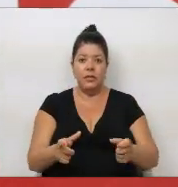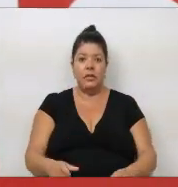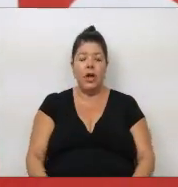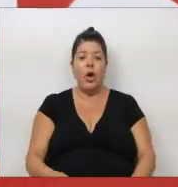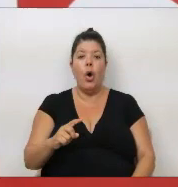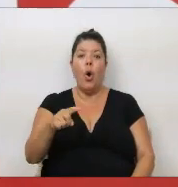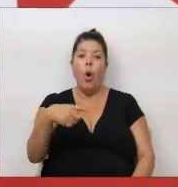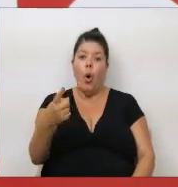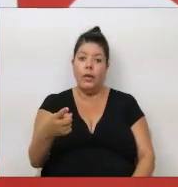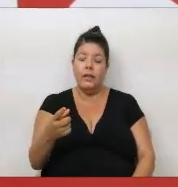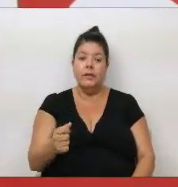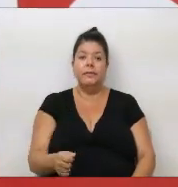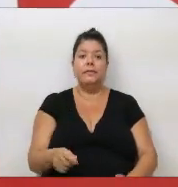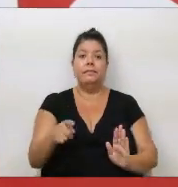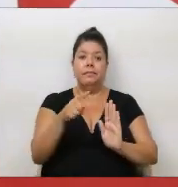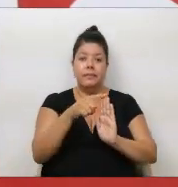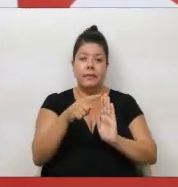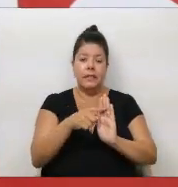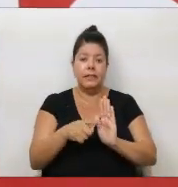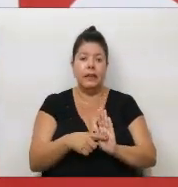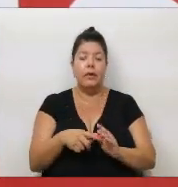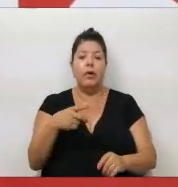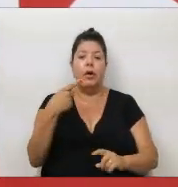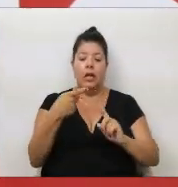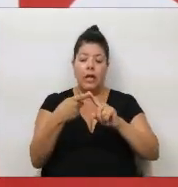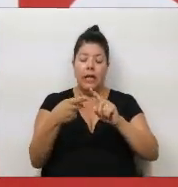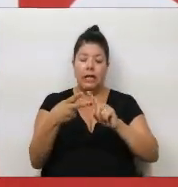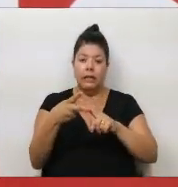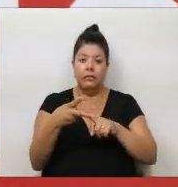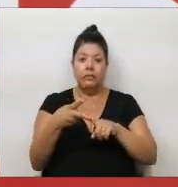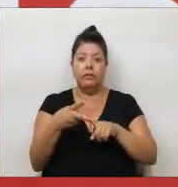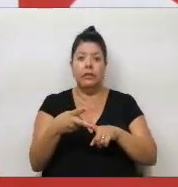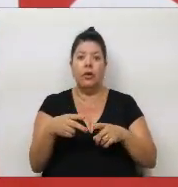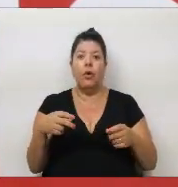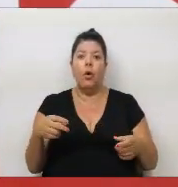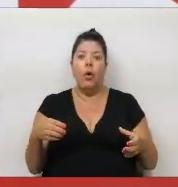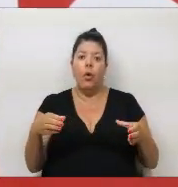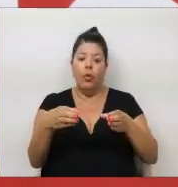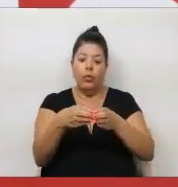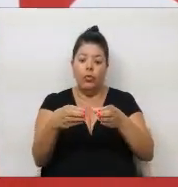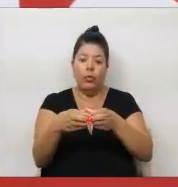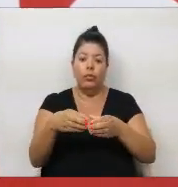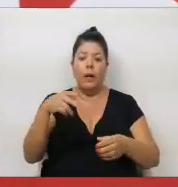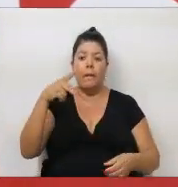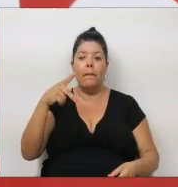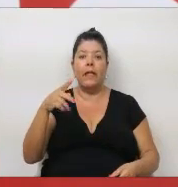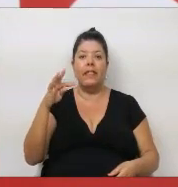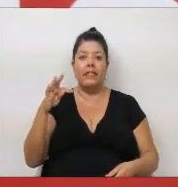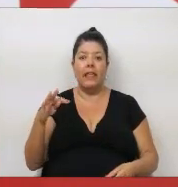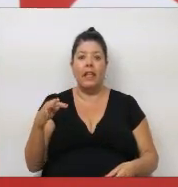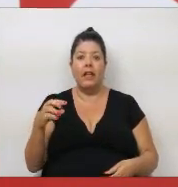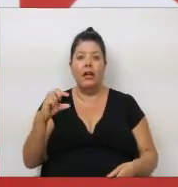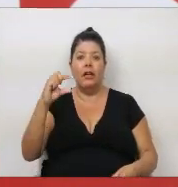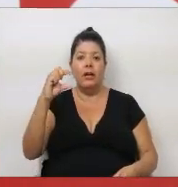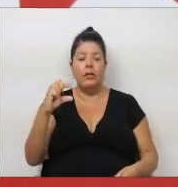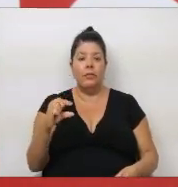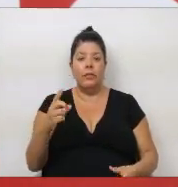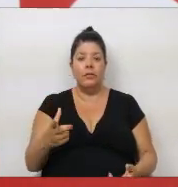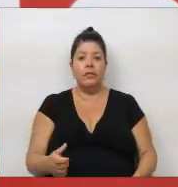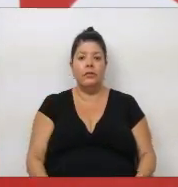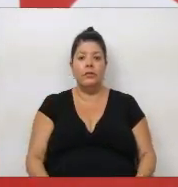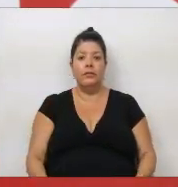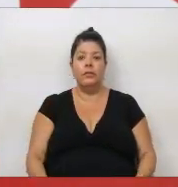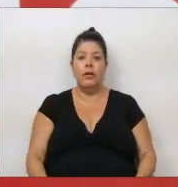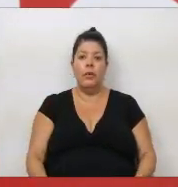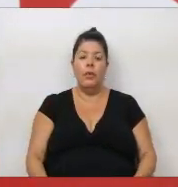A outra questão, que é a nossa relação, nós somos um partido, nós somos uma chapa pura, certo? E se nós